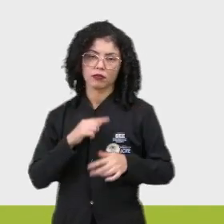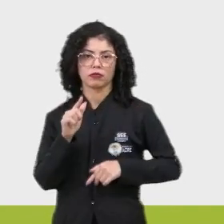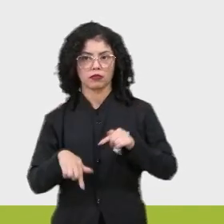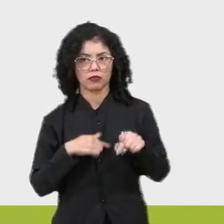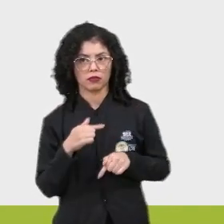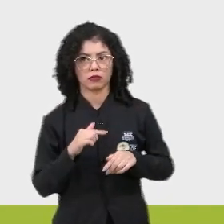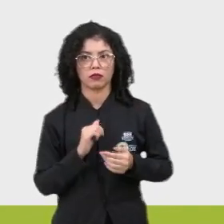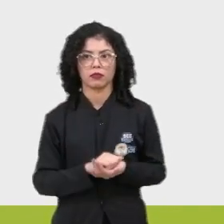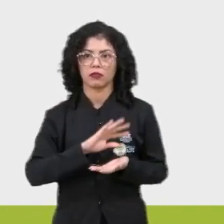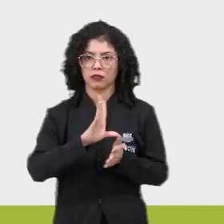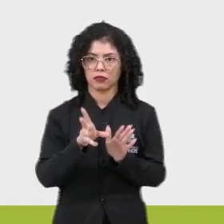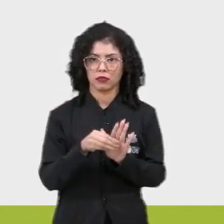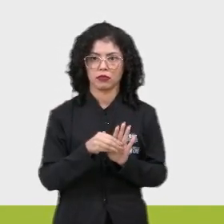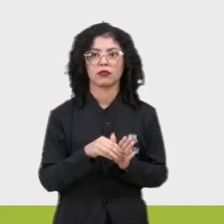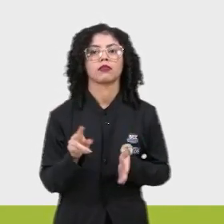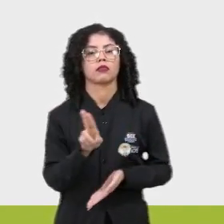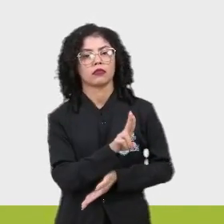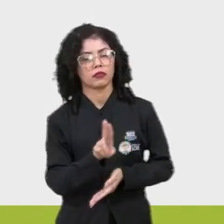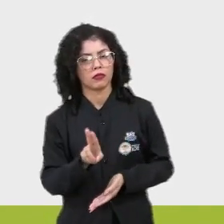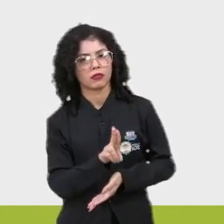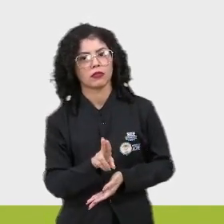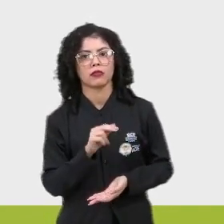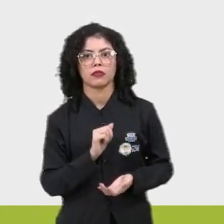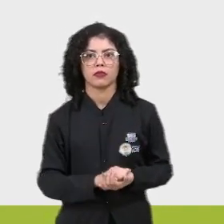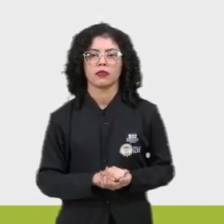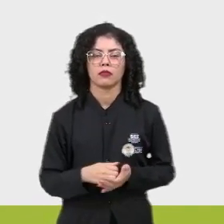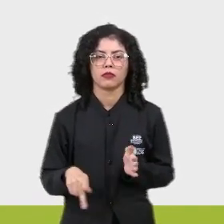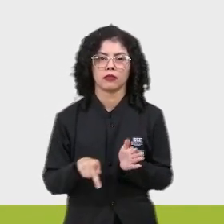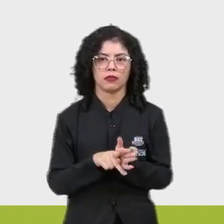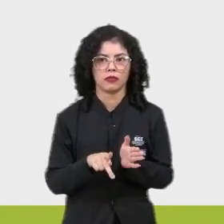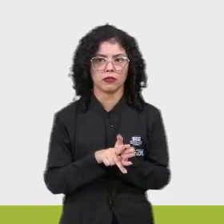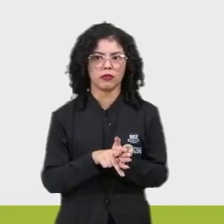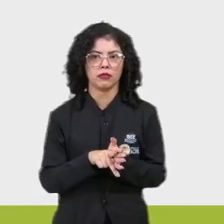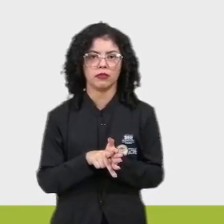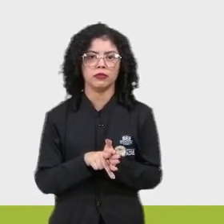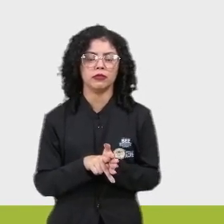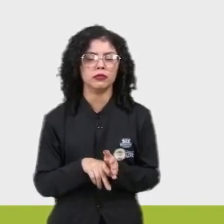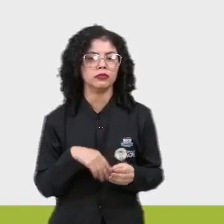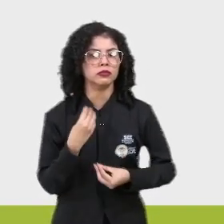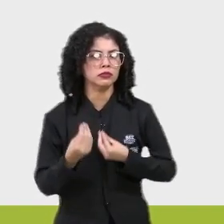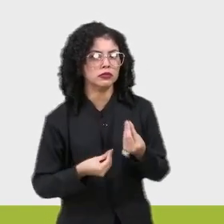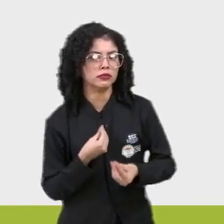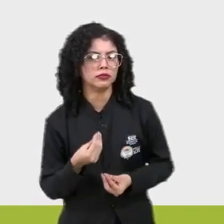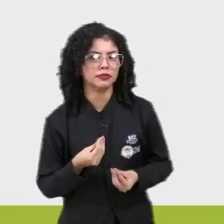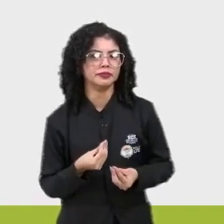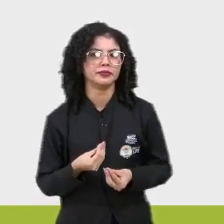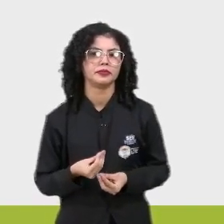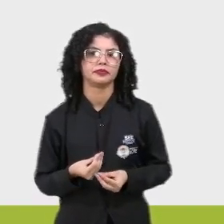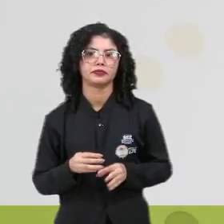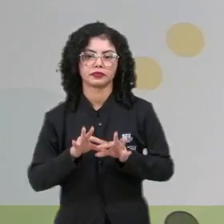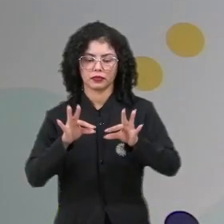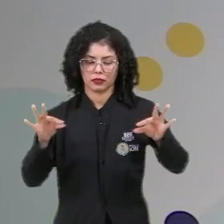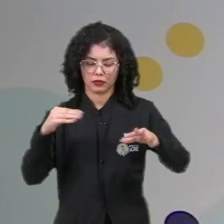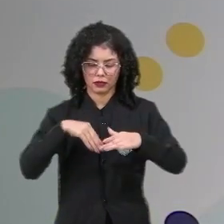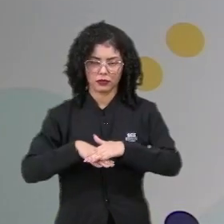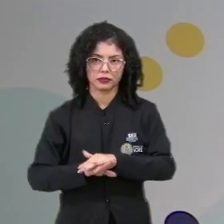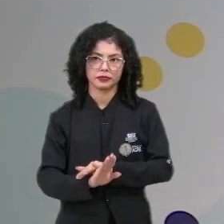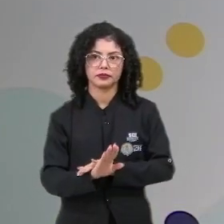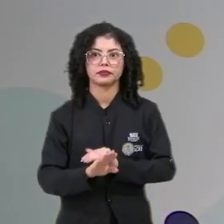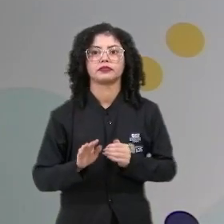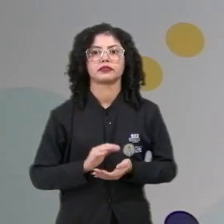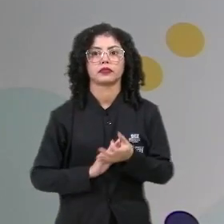químicos, colocava o nome do elemento químico e suas propriedades, como se fossem envelopes, cartas,